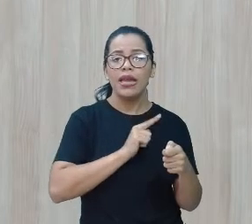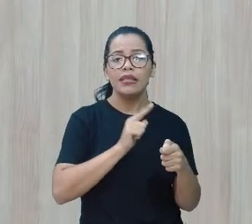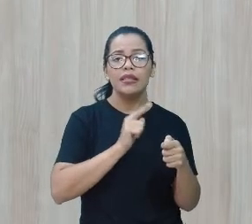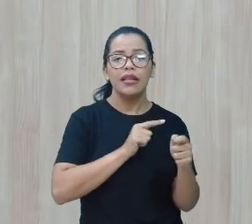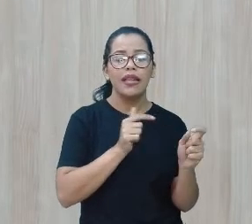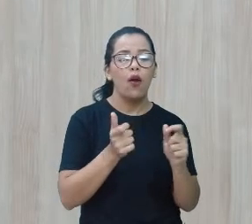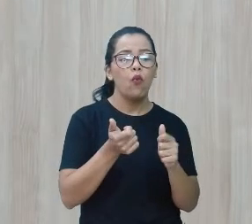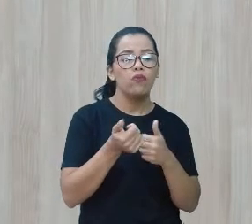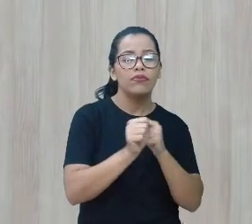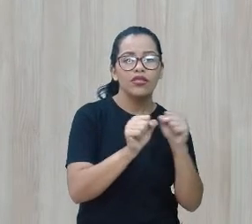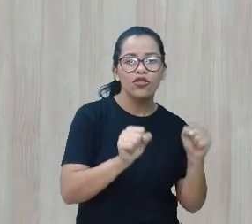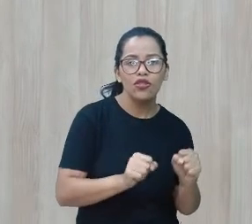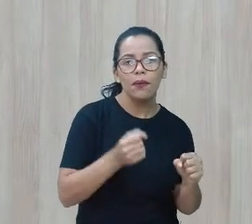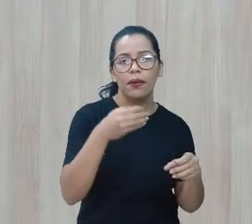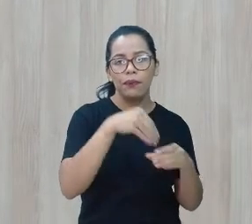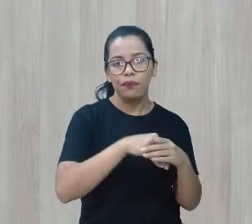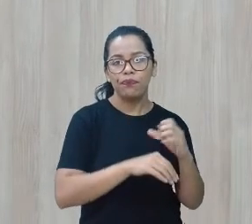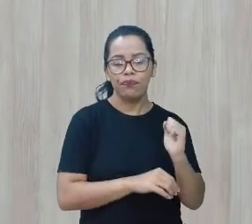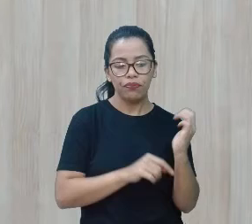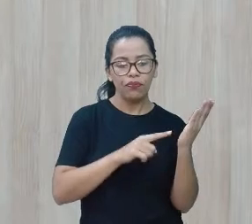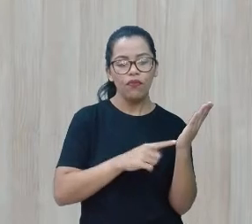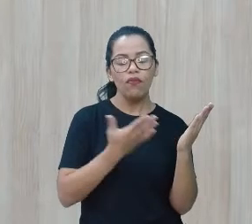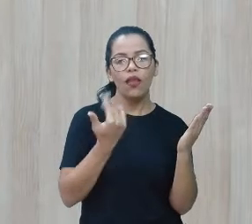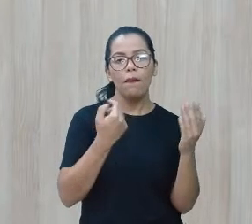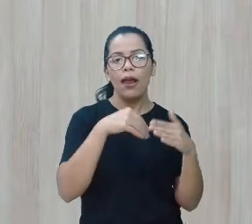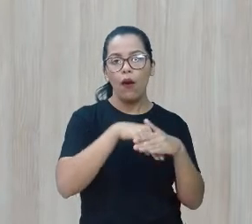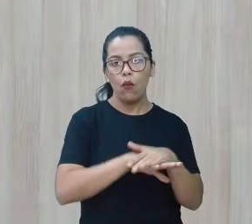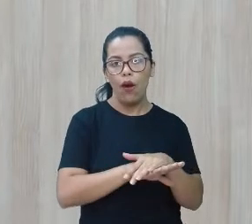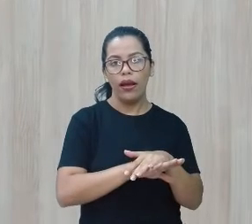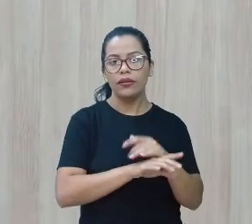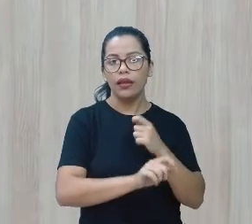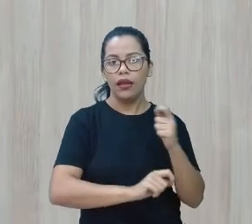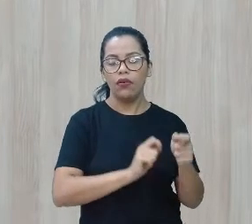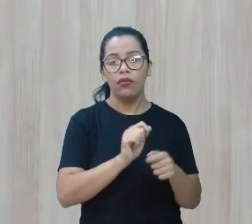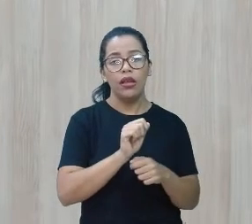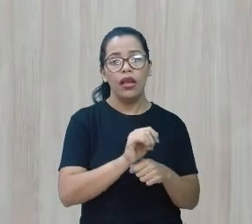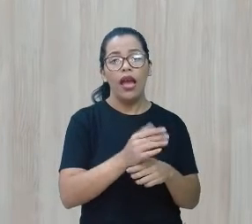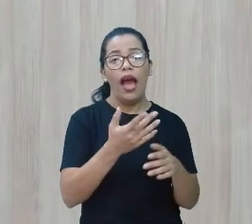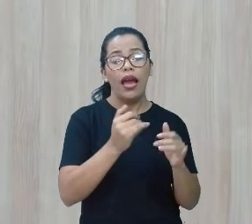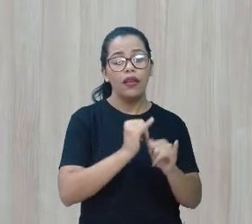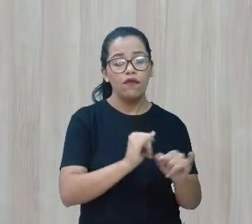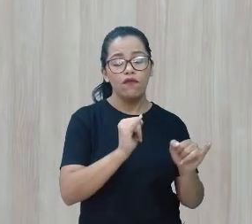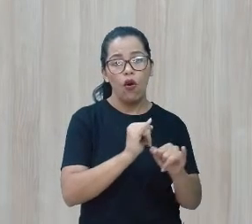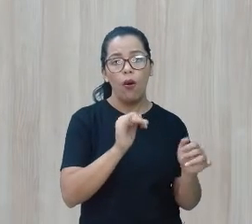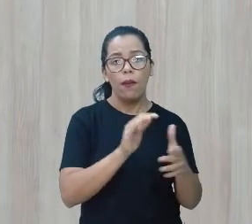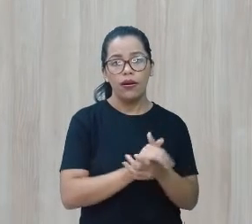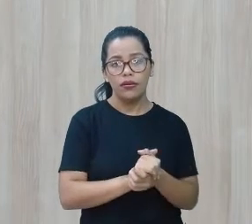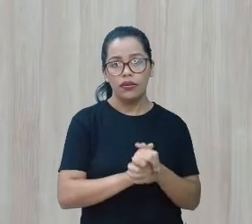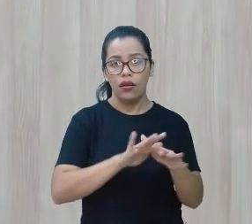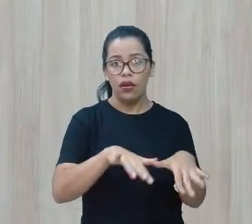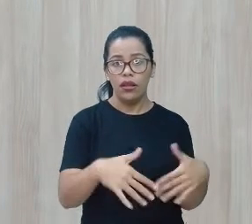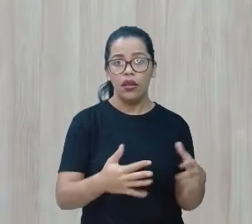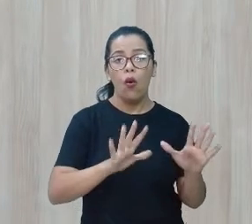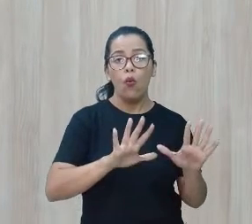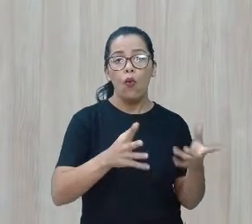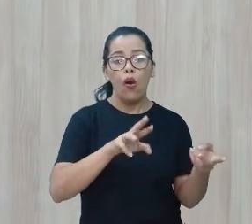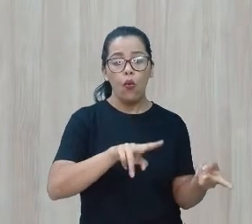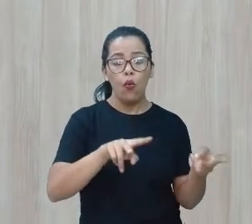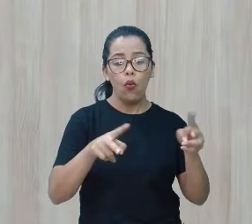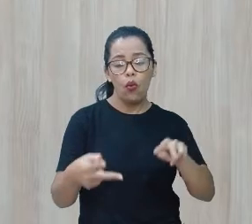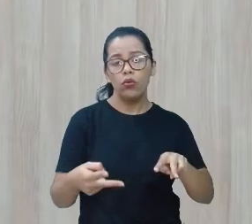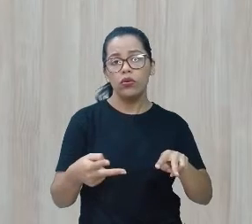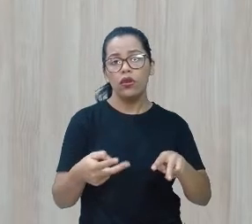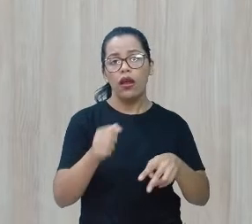informação. E aí, quando outra informação diferente daquela for inserida, qual é o contrário do sim? É o não, né? Então, ele não